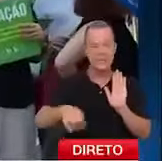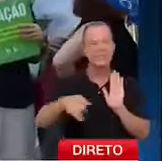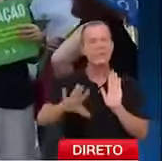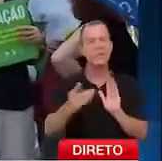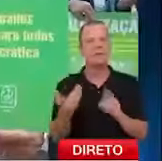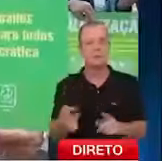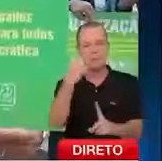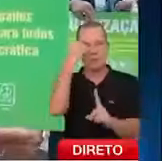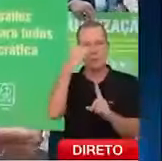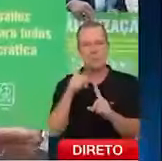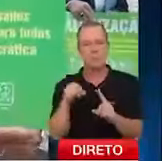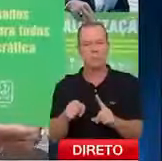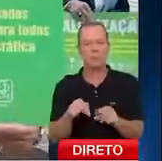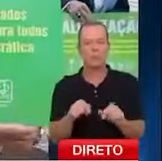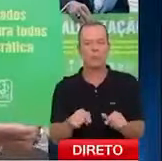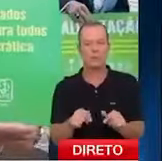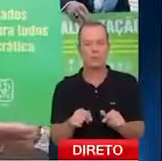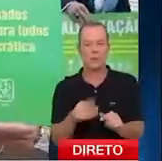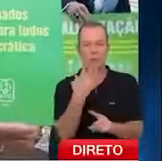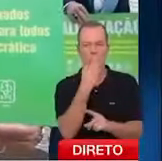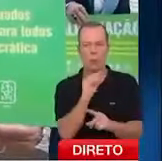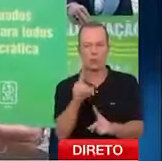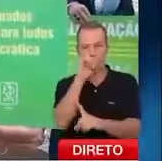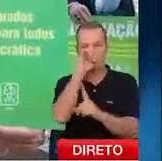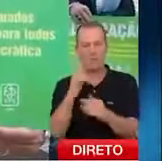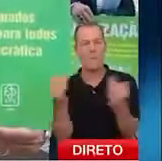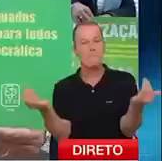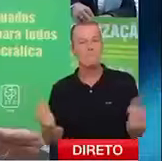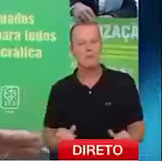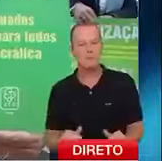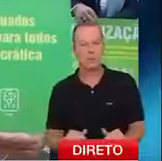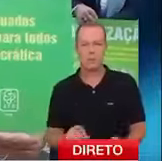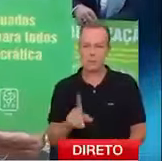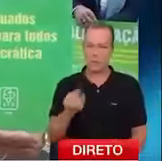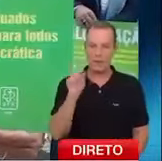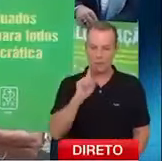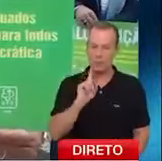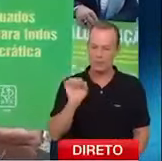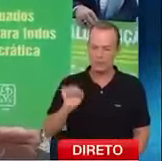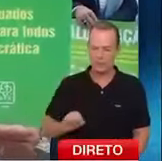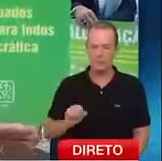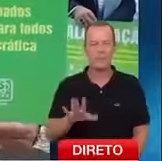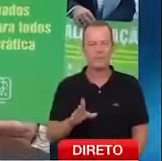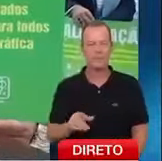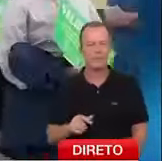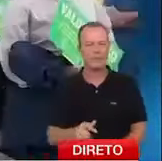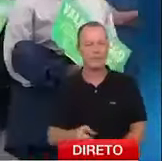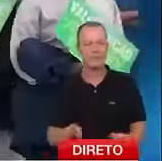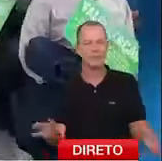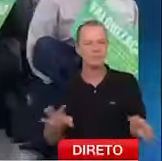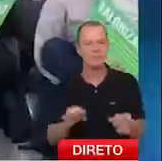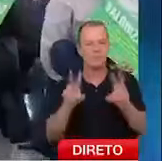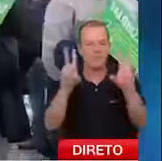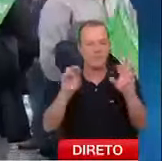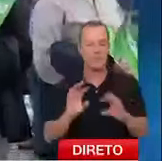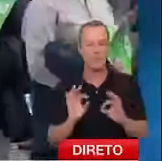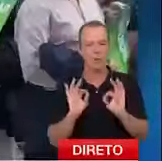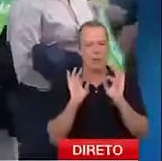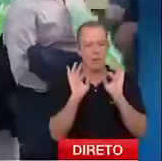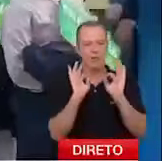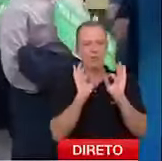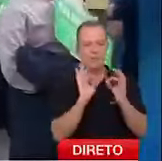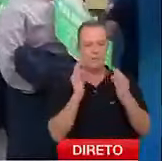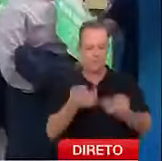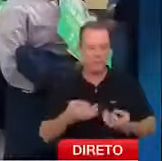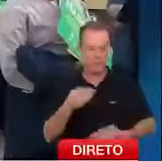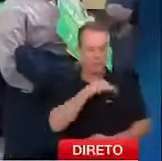principal objetivo diminuir o número de alunos sem Professor o que também é muito importante claro está mas no que diz respeito à valorização salarial ainda